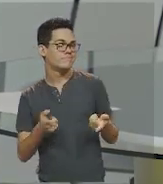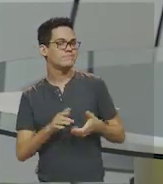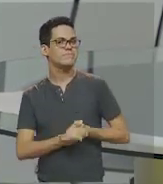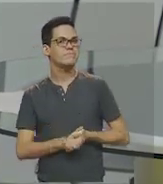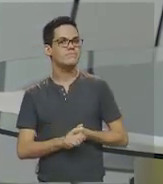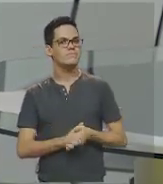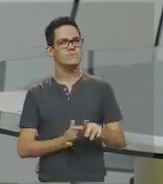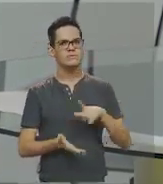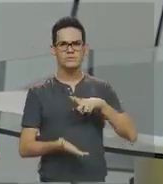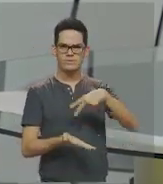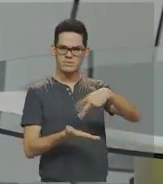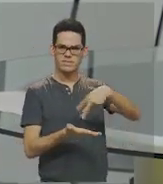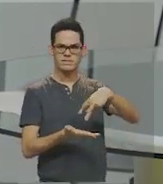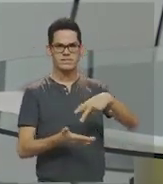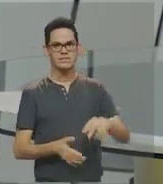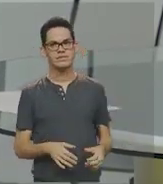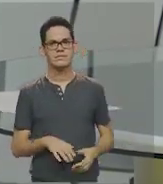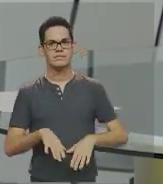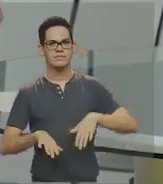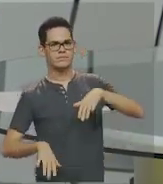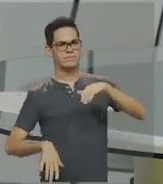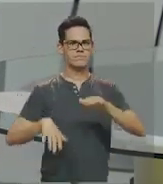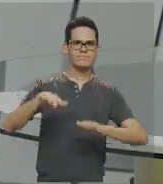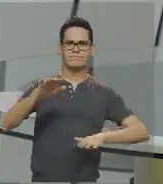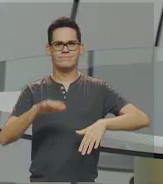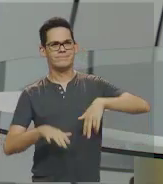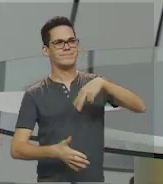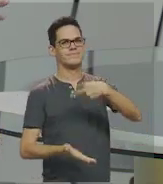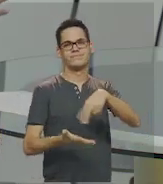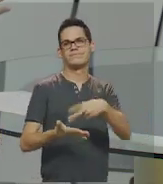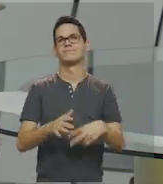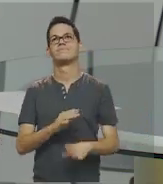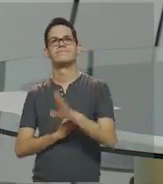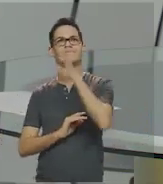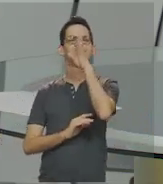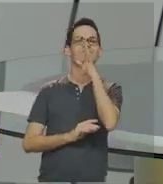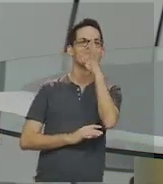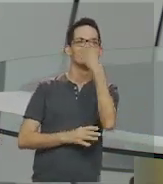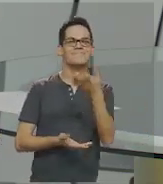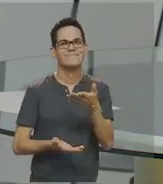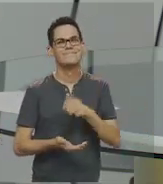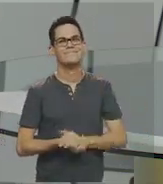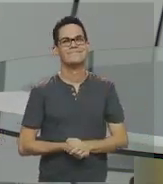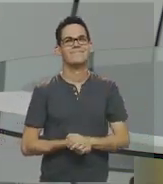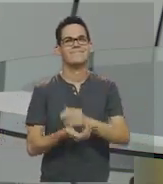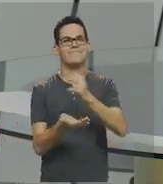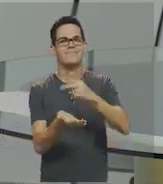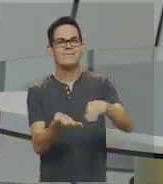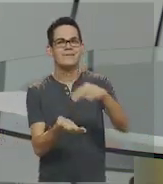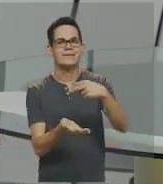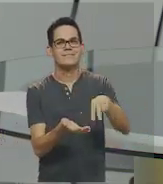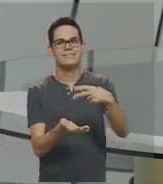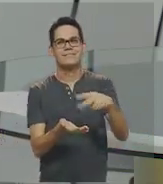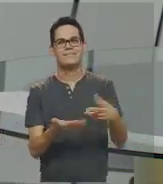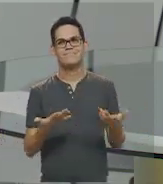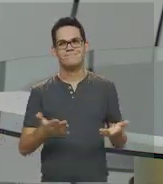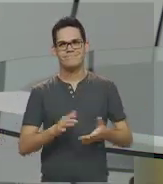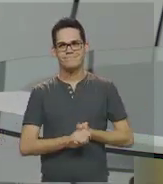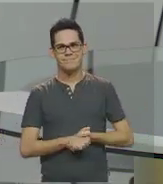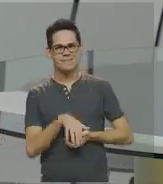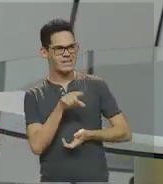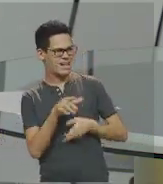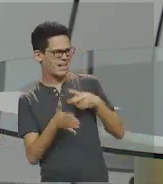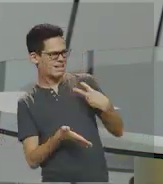pessoas simplesmente fazem movimentos aleatórios, e que as pessoas têm questionado, mas isso